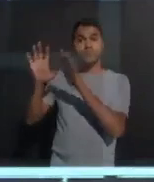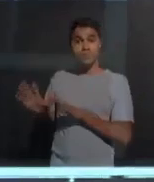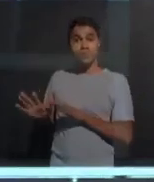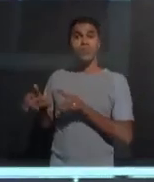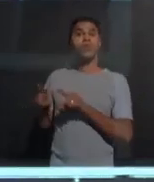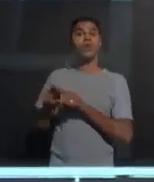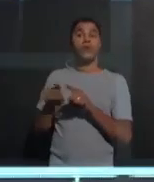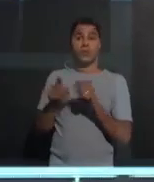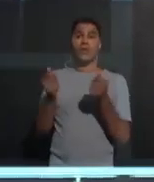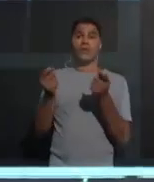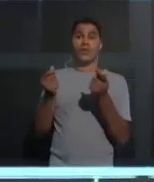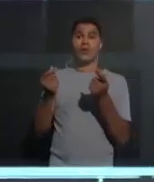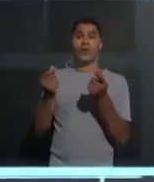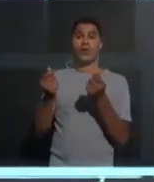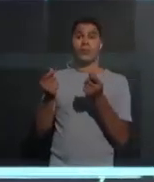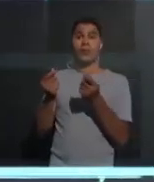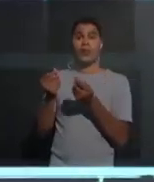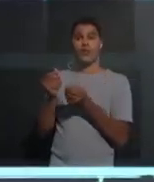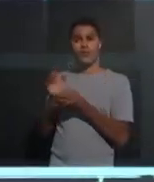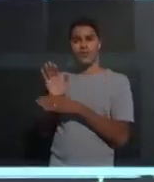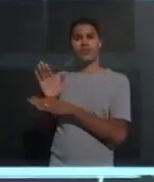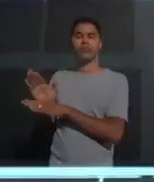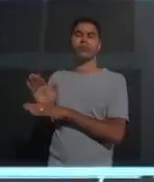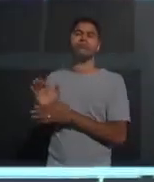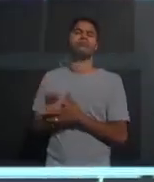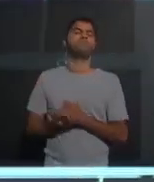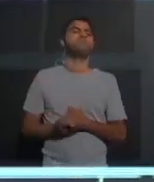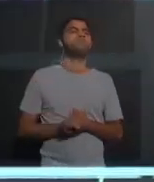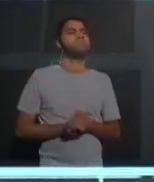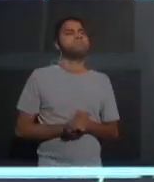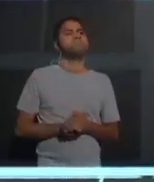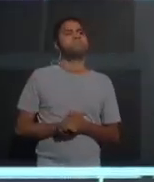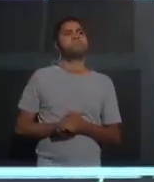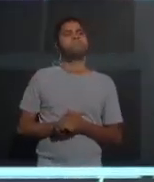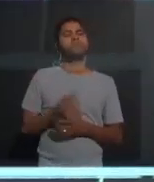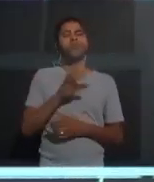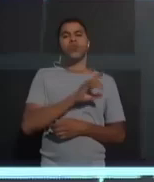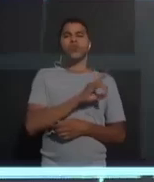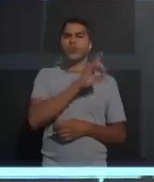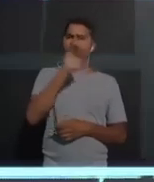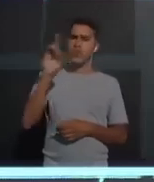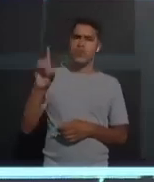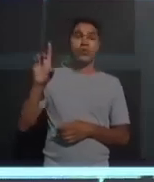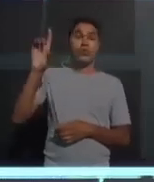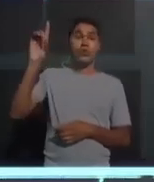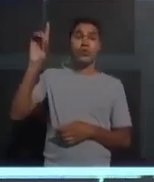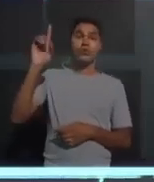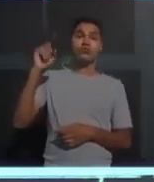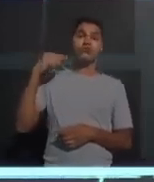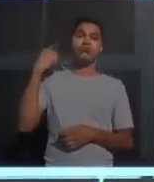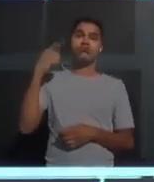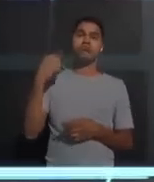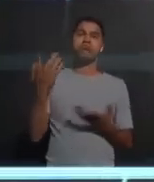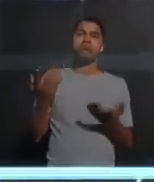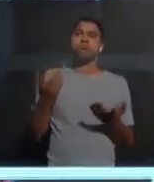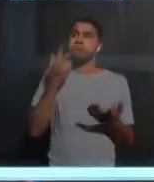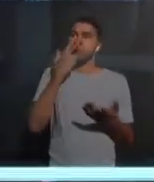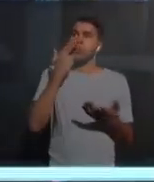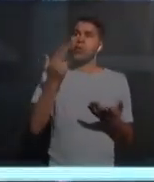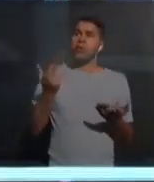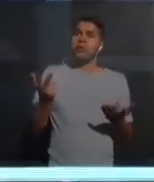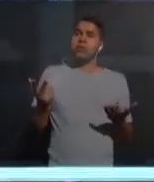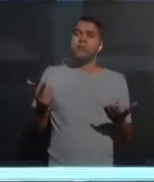financeiramente também e aí com um dia desses deus é muito doido mandou eu